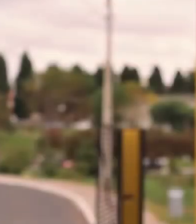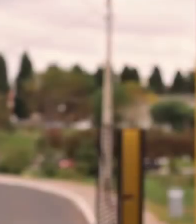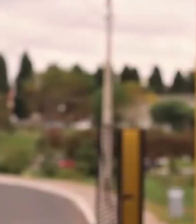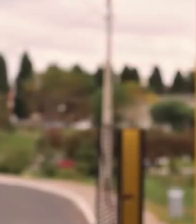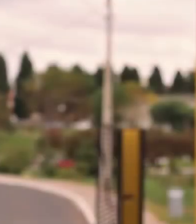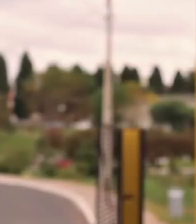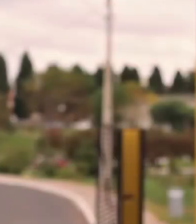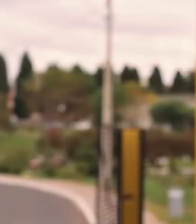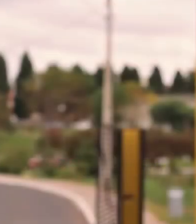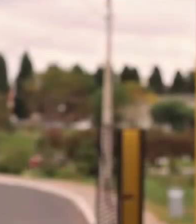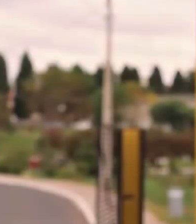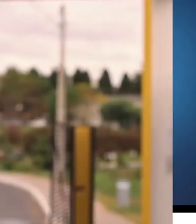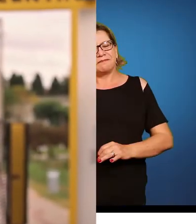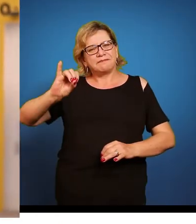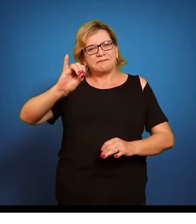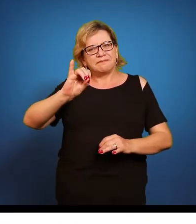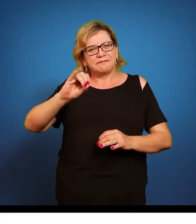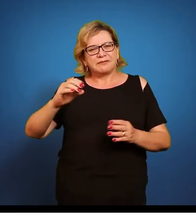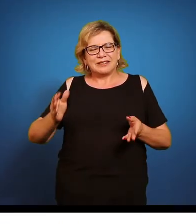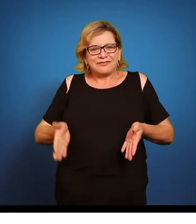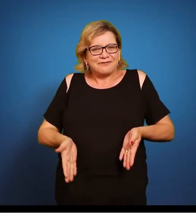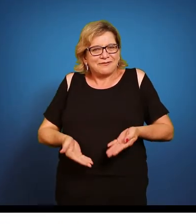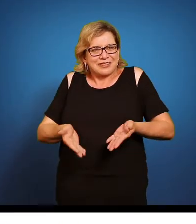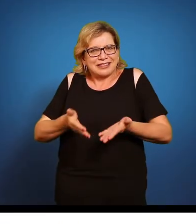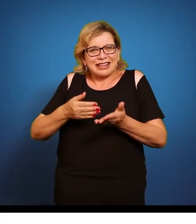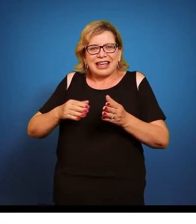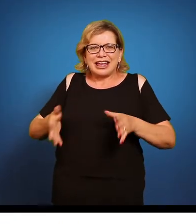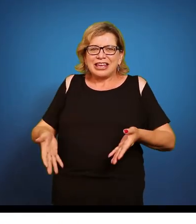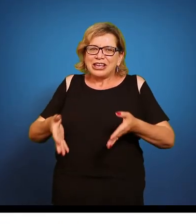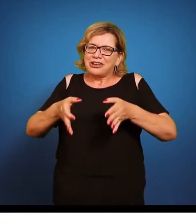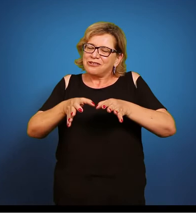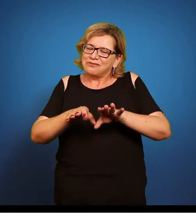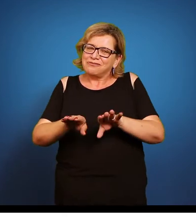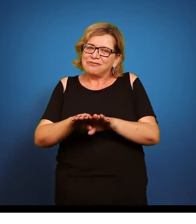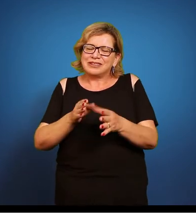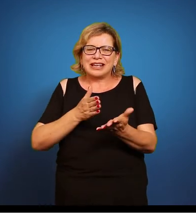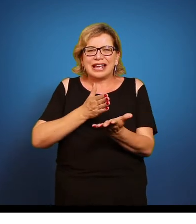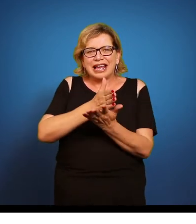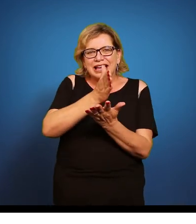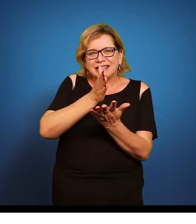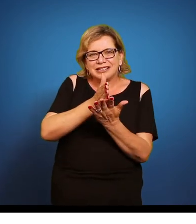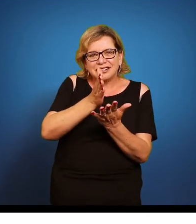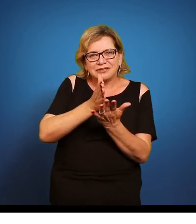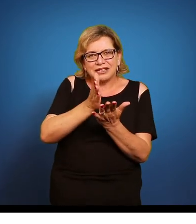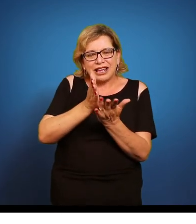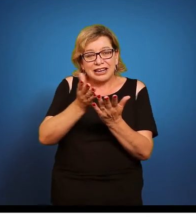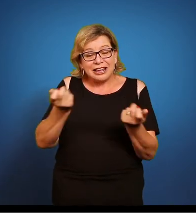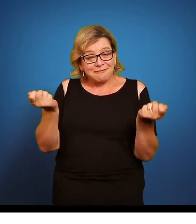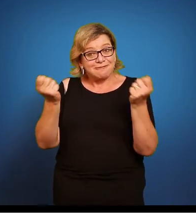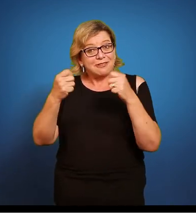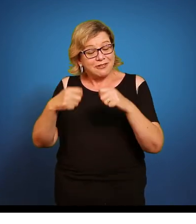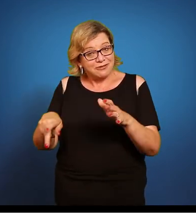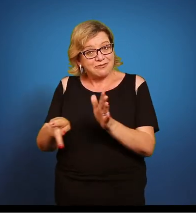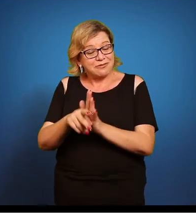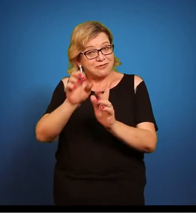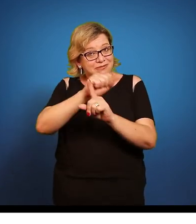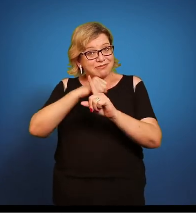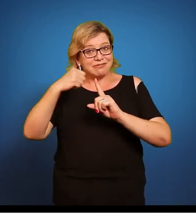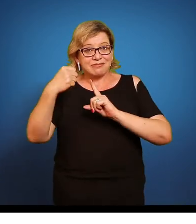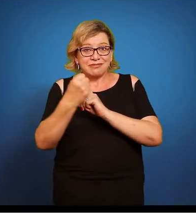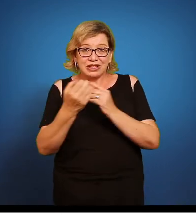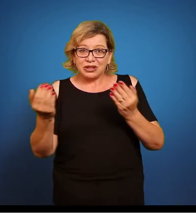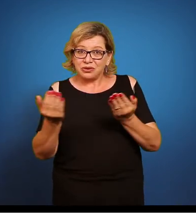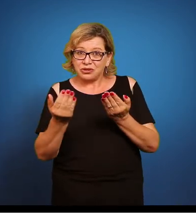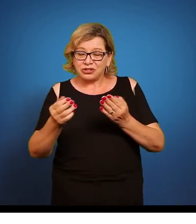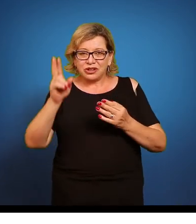olá promover a inclusão e acessibilidade é um dos maiores desafios da sociedade contemporânea a unicentro